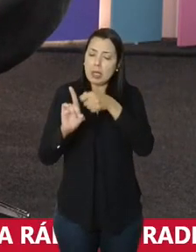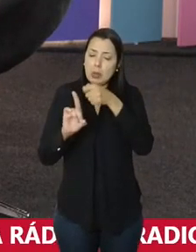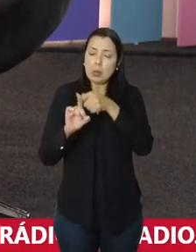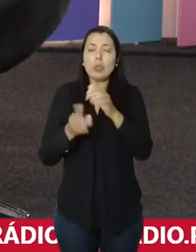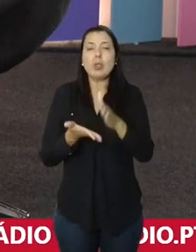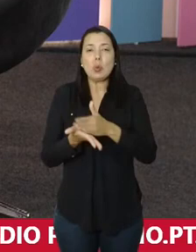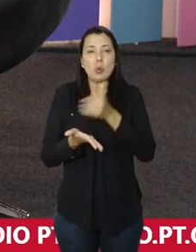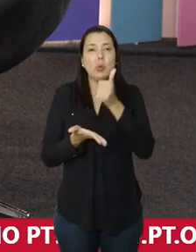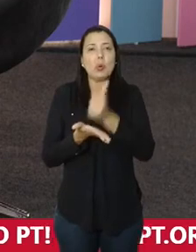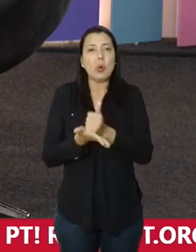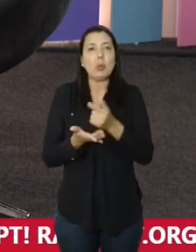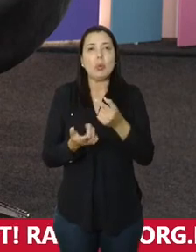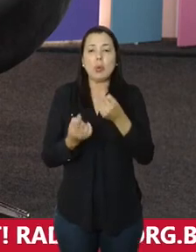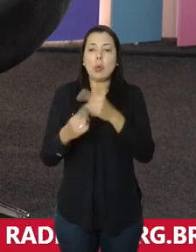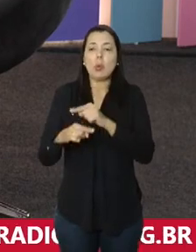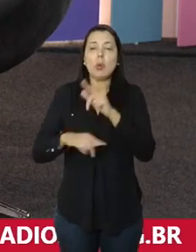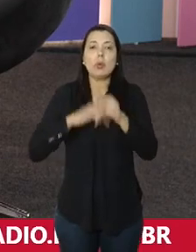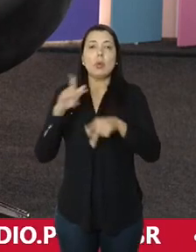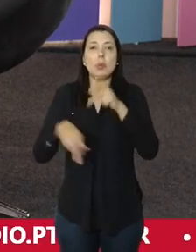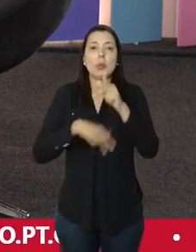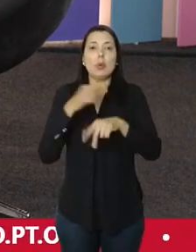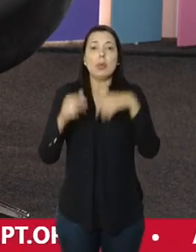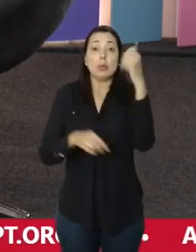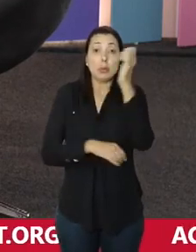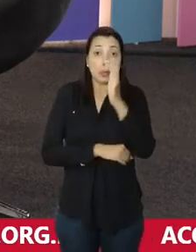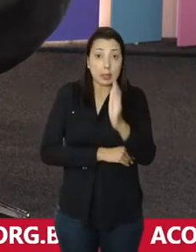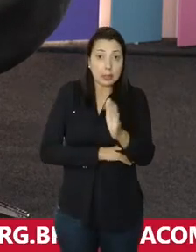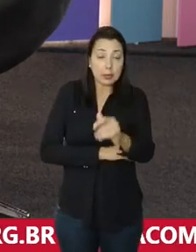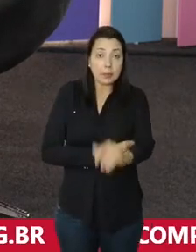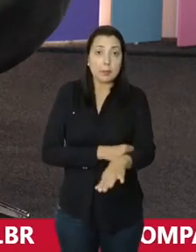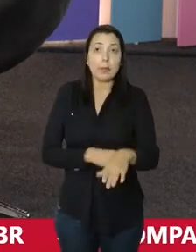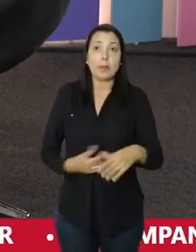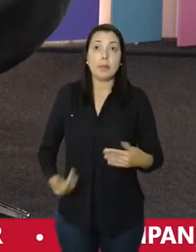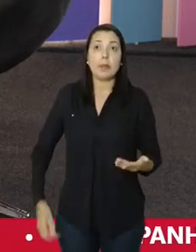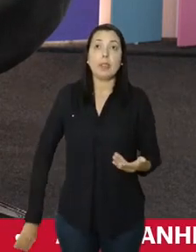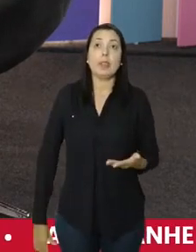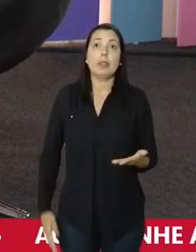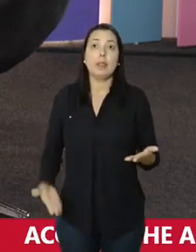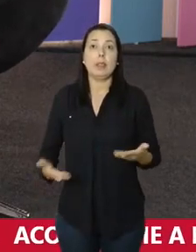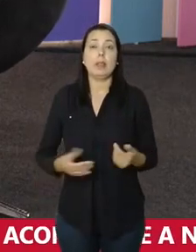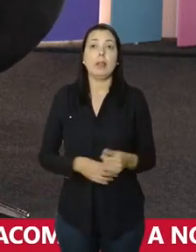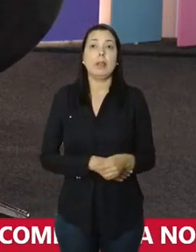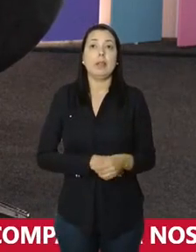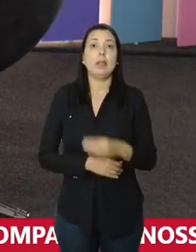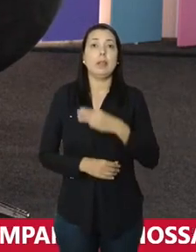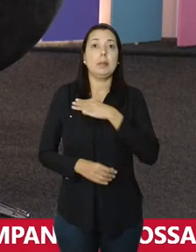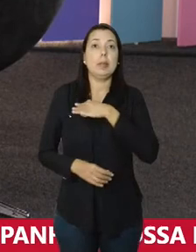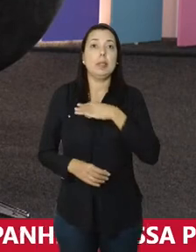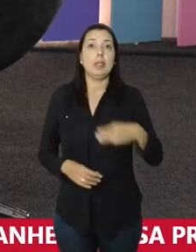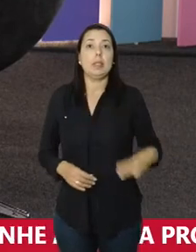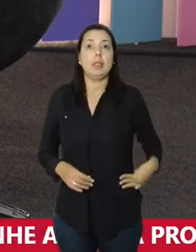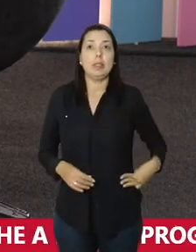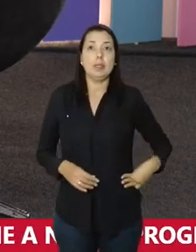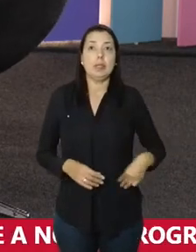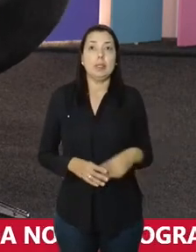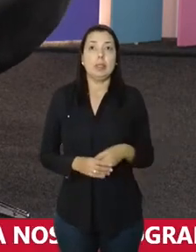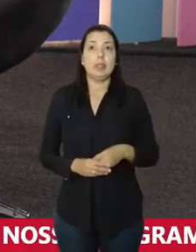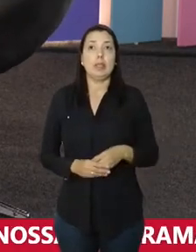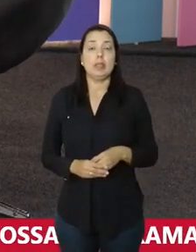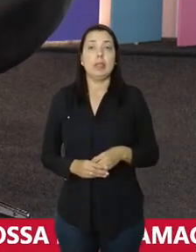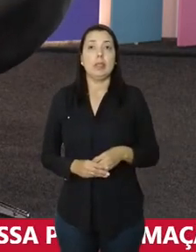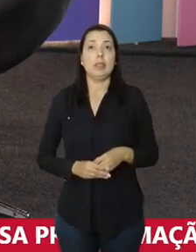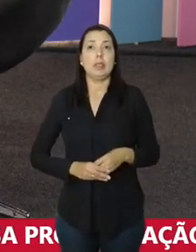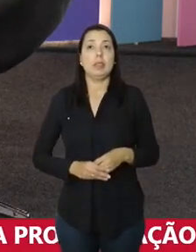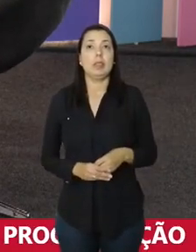golpe, sobretudo, contra o povo brasileiro, né? Ministra, com professora... certeza, Mariana. Viu, pode Mariana? falar, Só pode rapidamente.